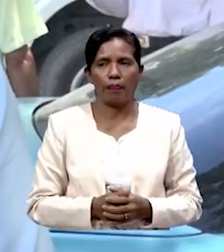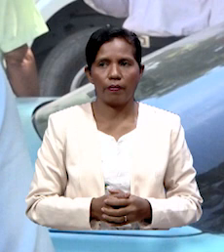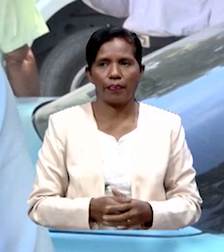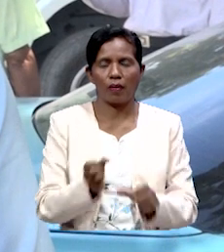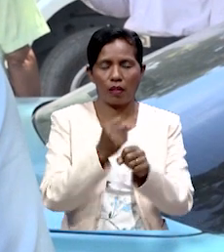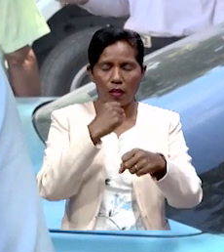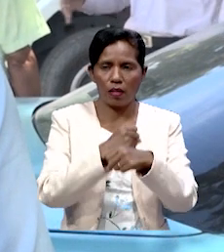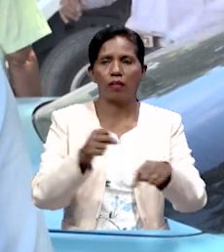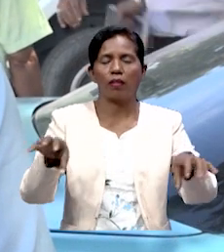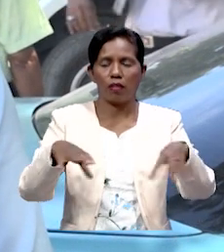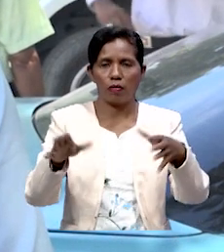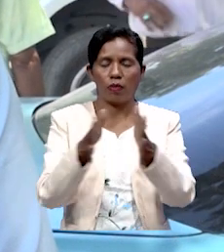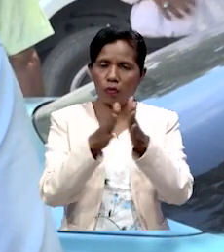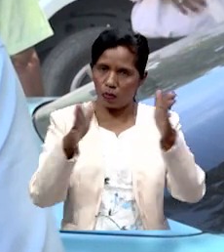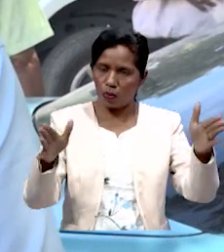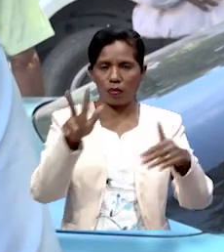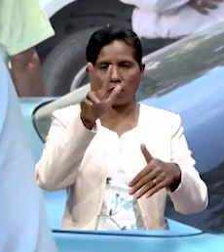serviço botol,